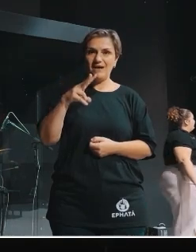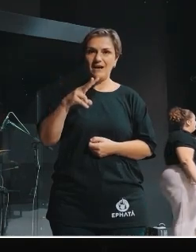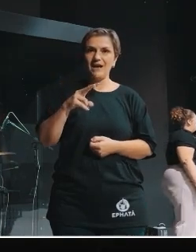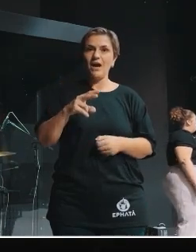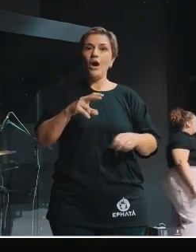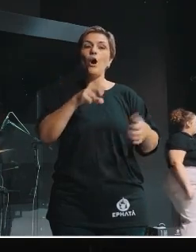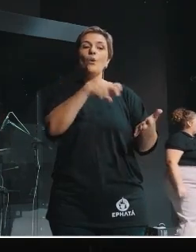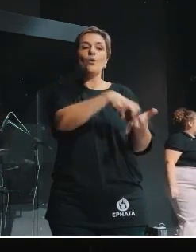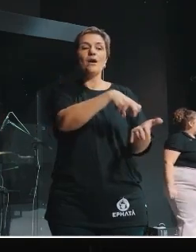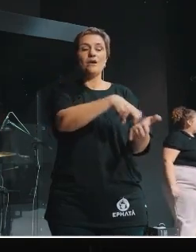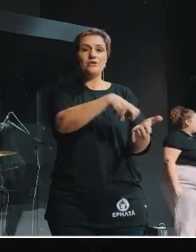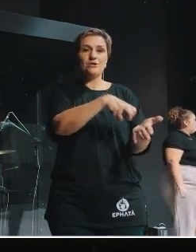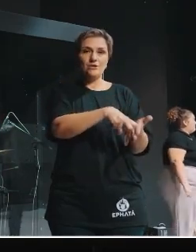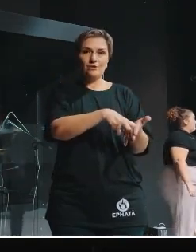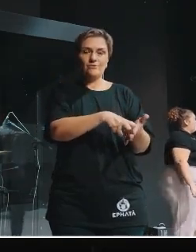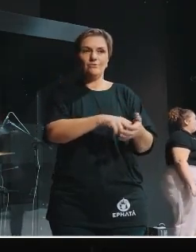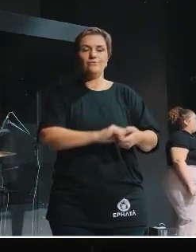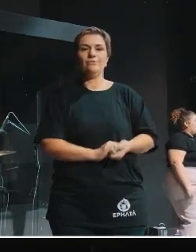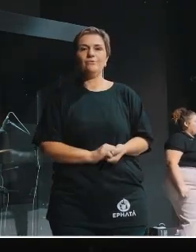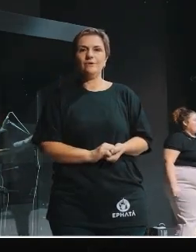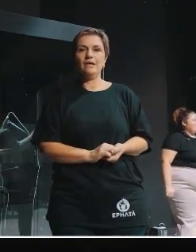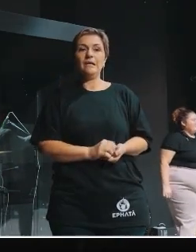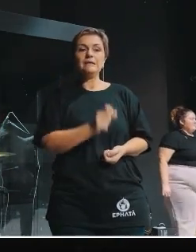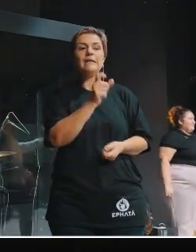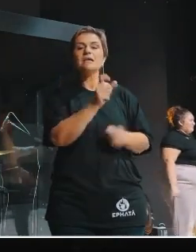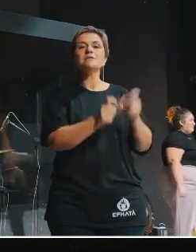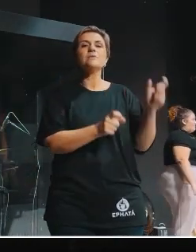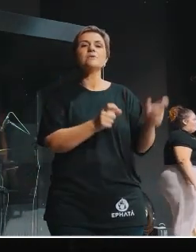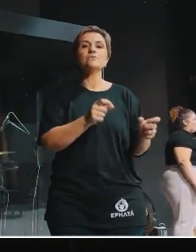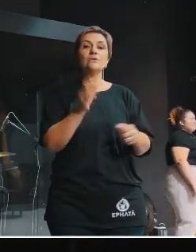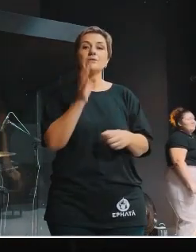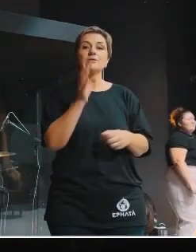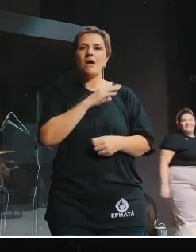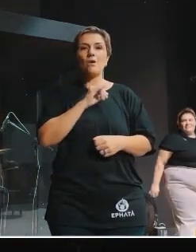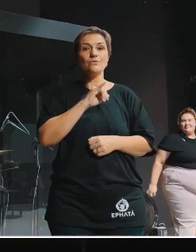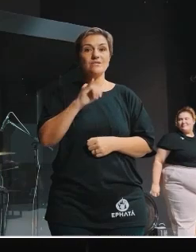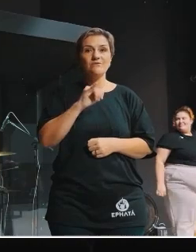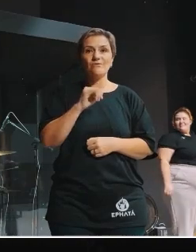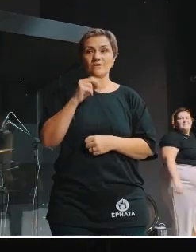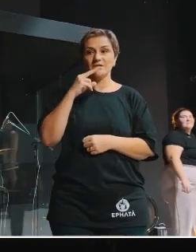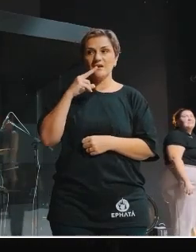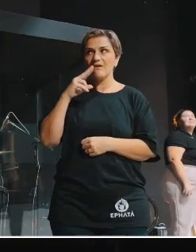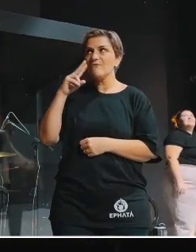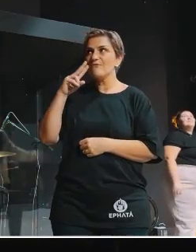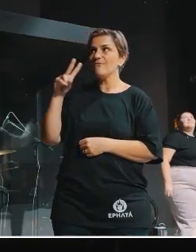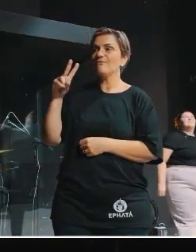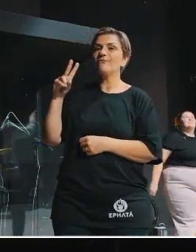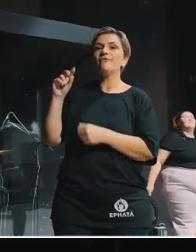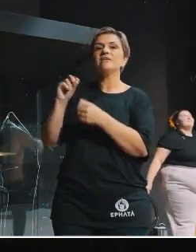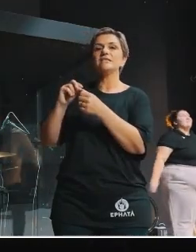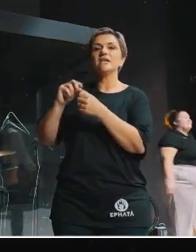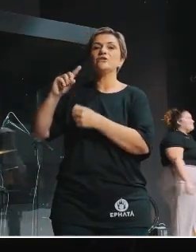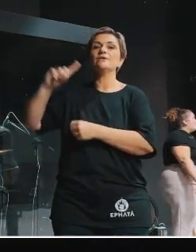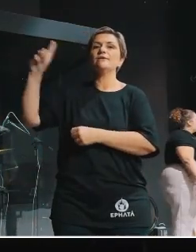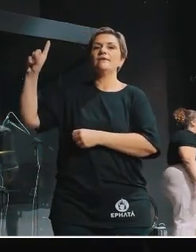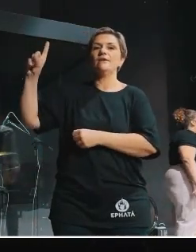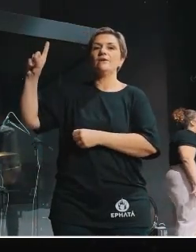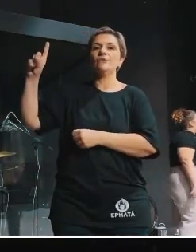Se você fizer do Altíssimo seu refúgio, nenhum mal o atingirá,